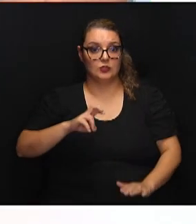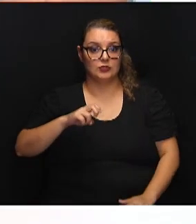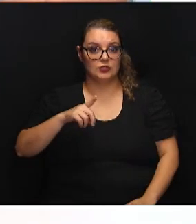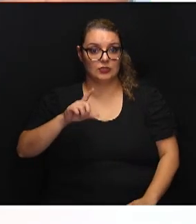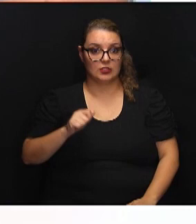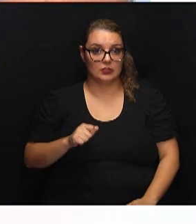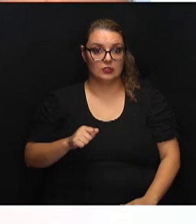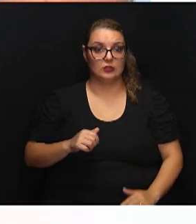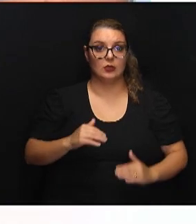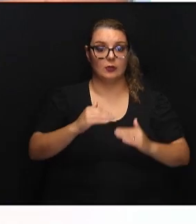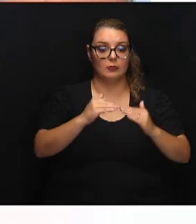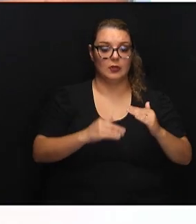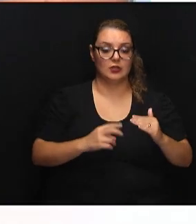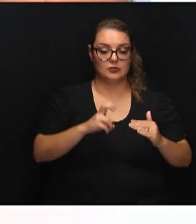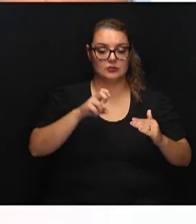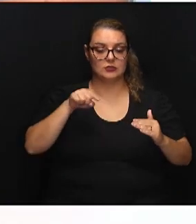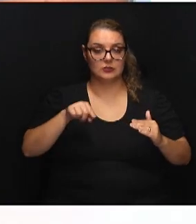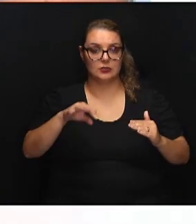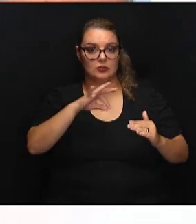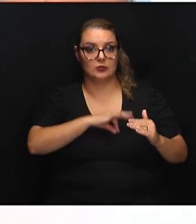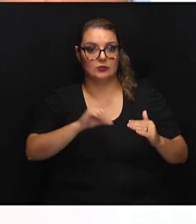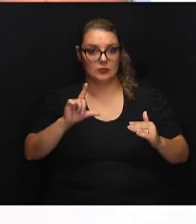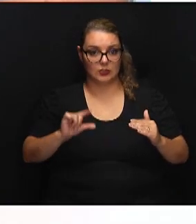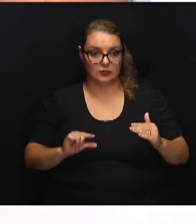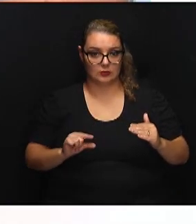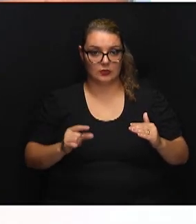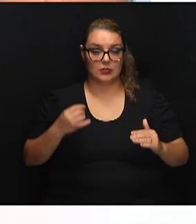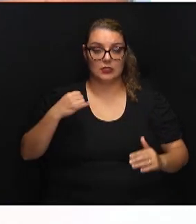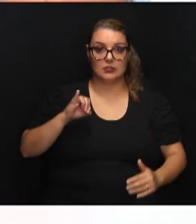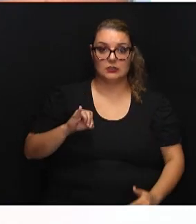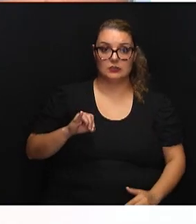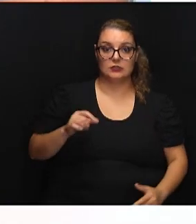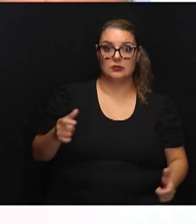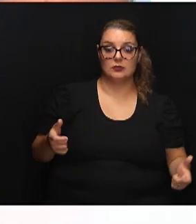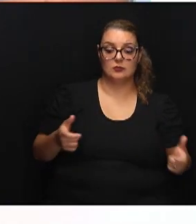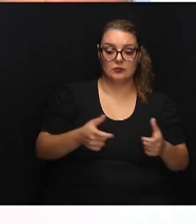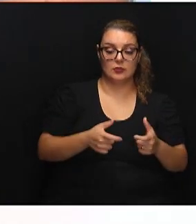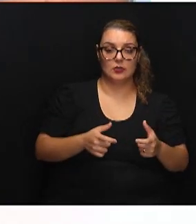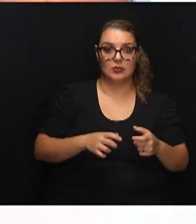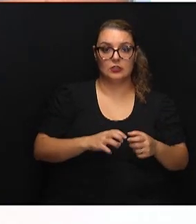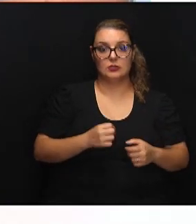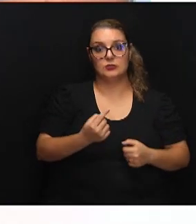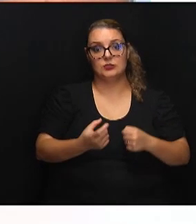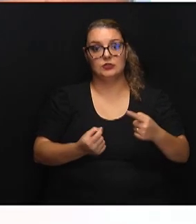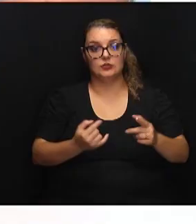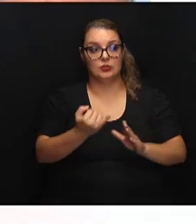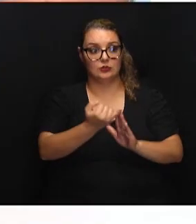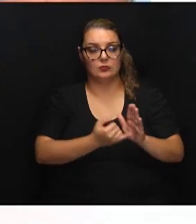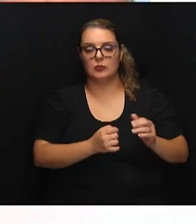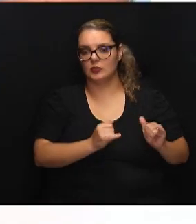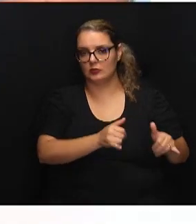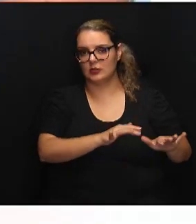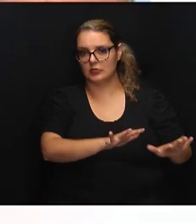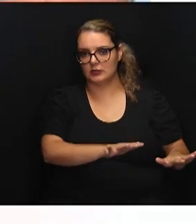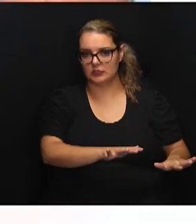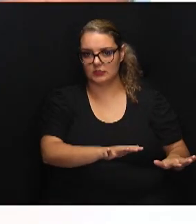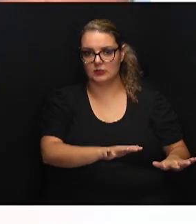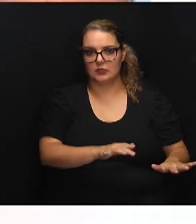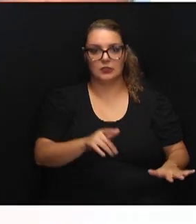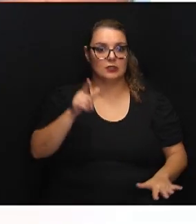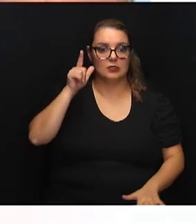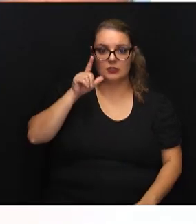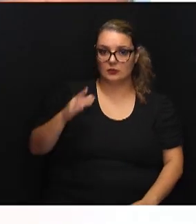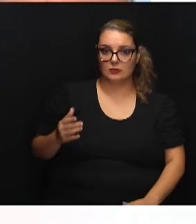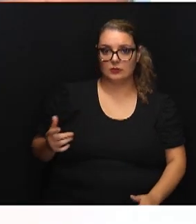ganhassem menos de 5 mil, certo? Se o governo vai reduzir, vai abrir mão de alguns impostos e não consegue, ao mesmo tempo,